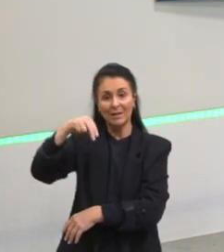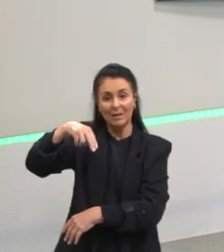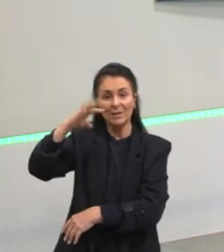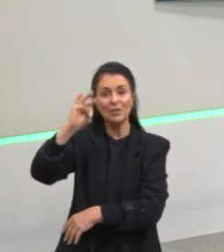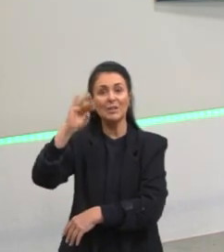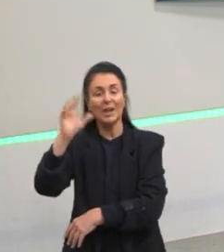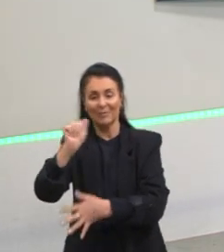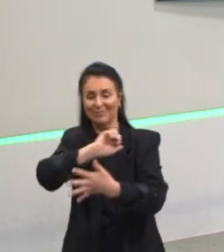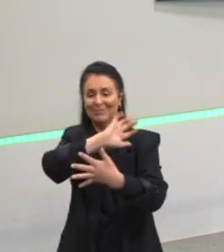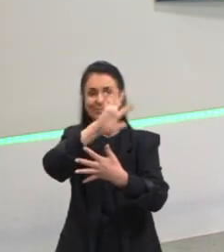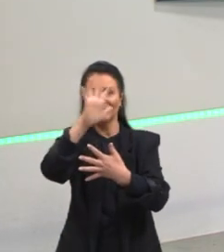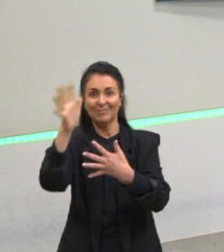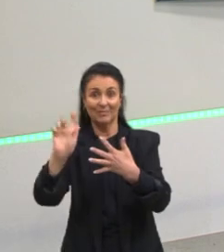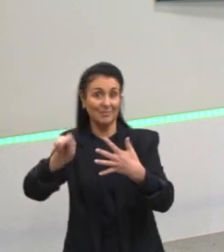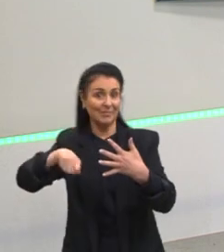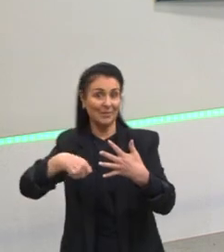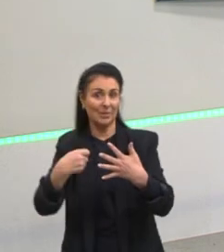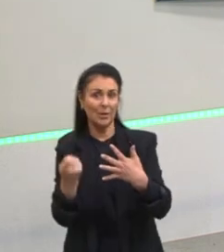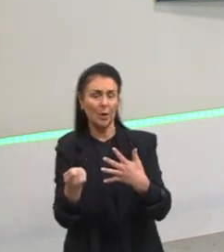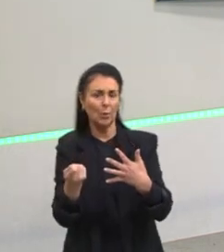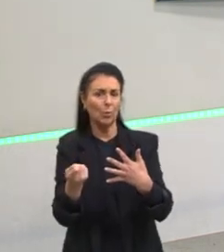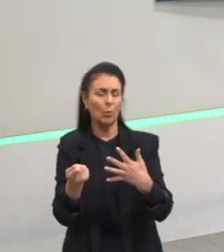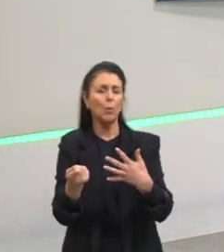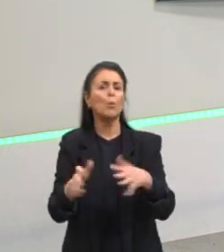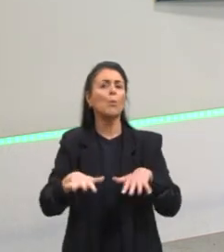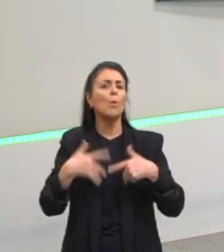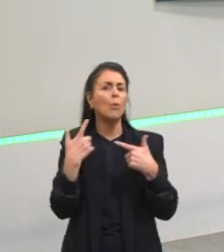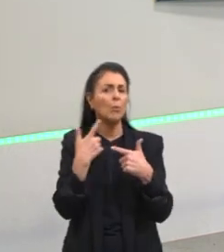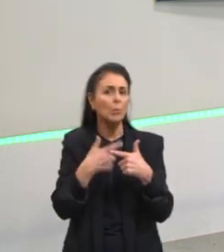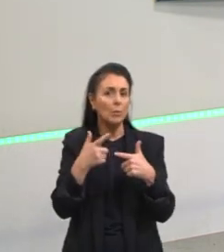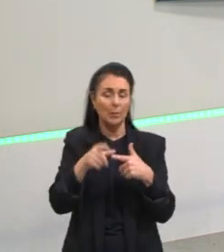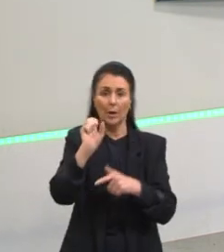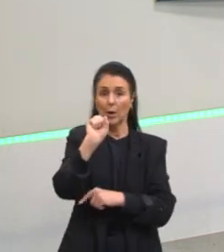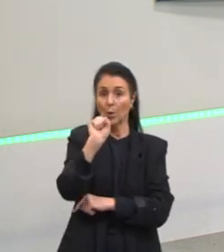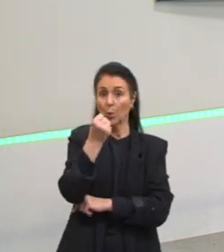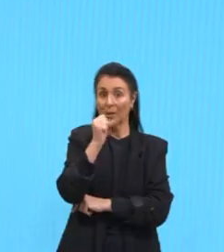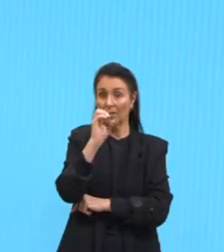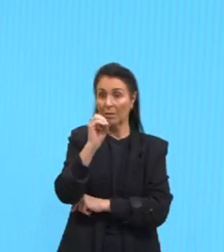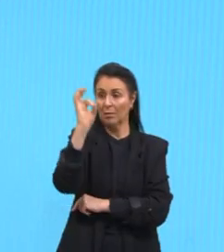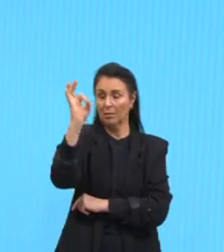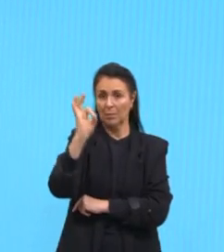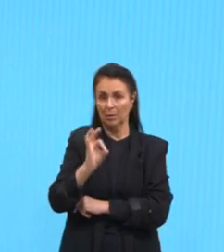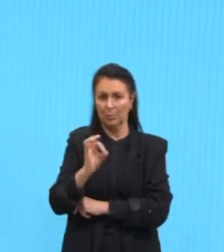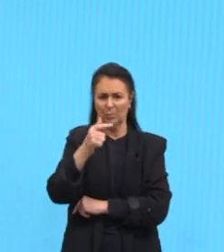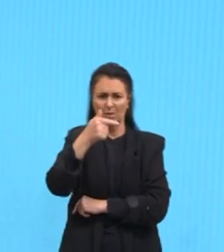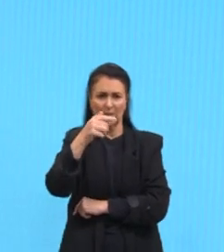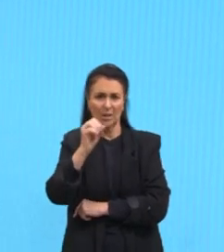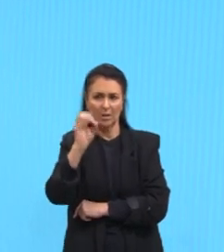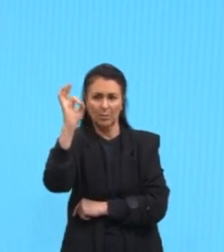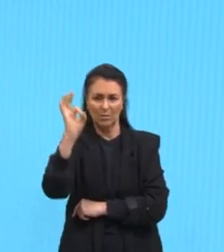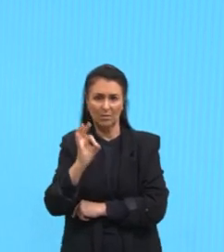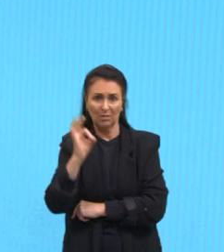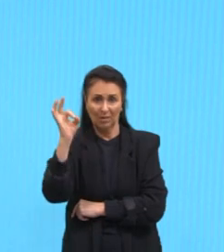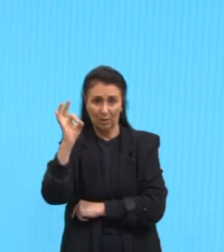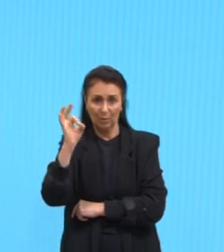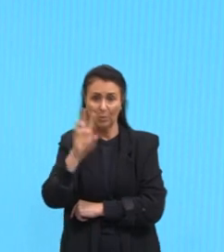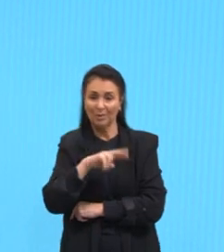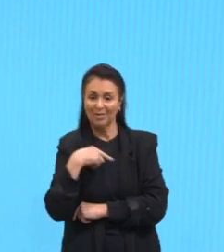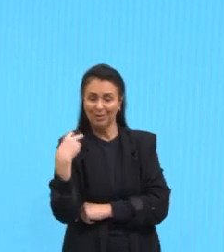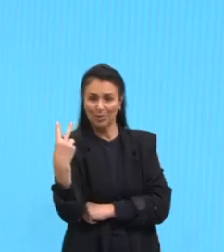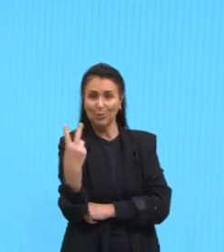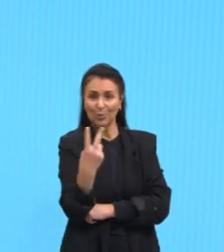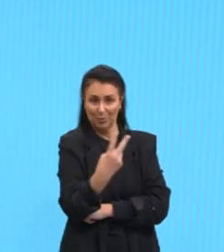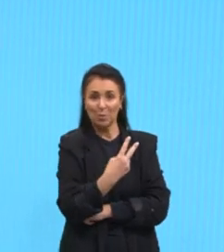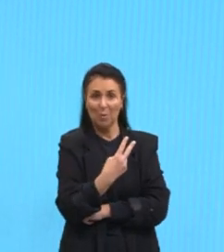né ambiental essas questões aqui justamente porque oitenta por cento né setenta por cento oitenta por cento da nossa população